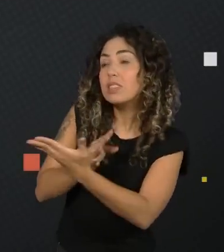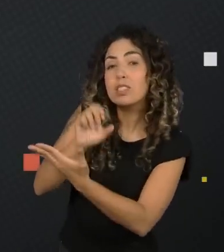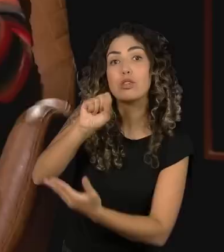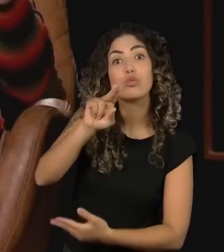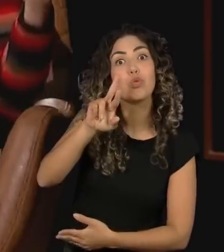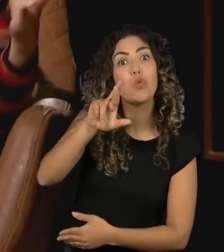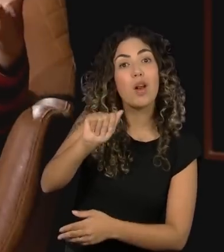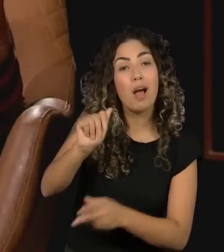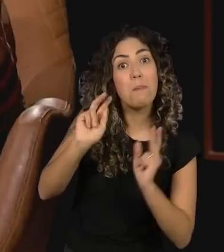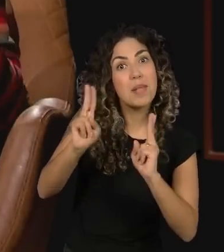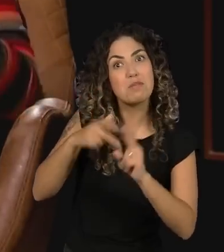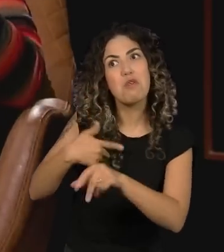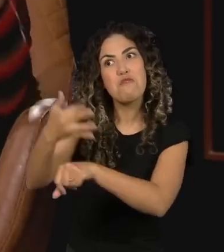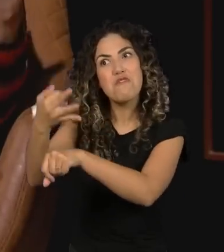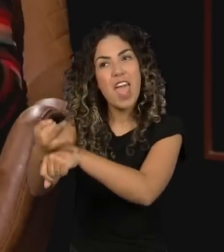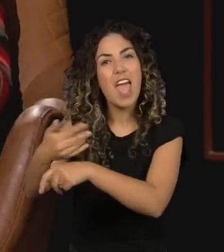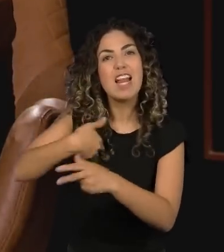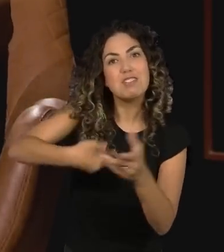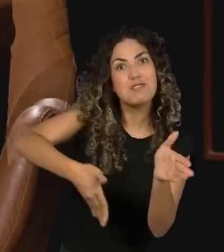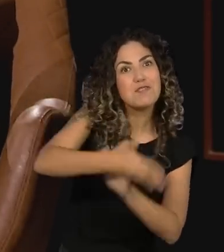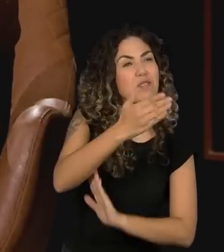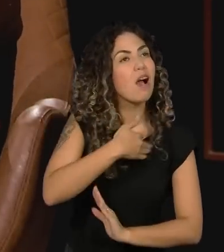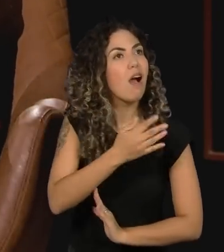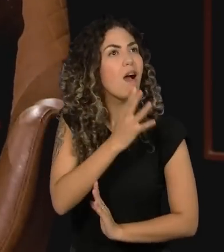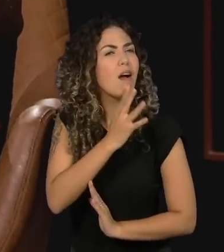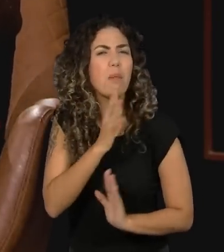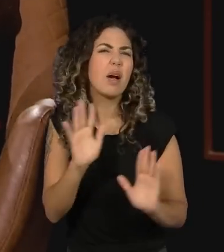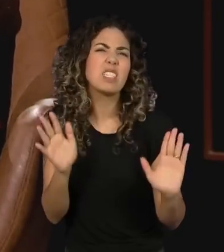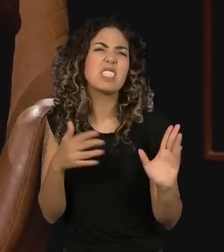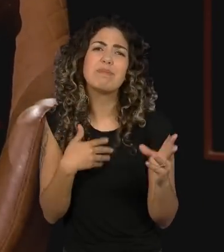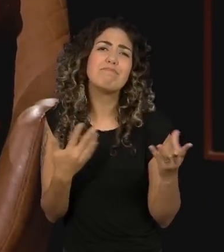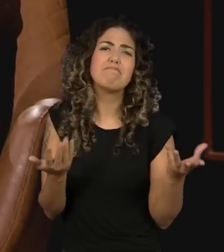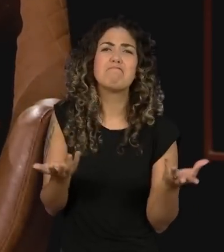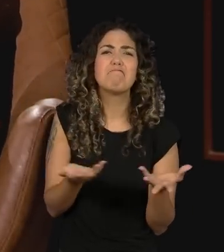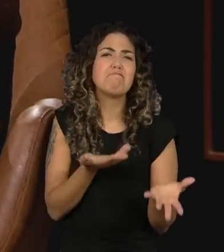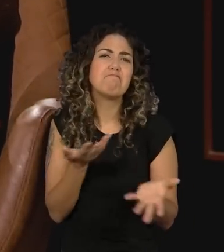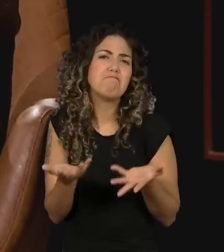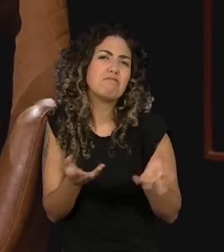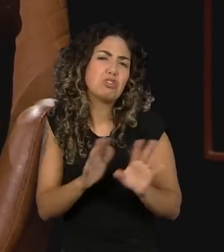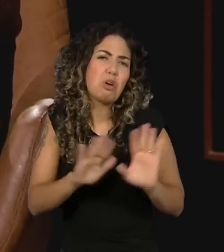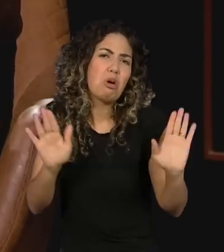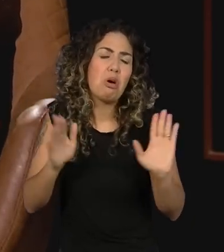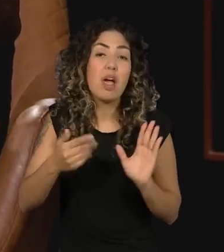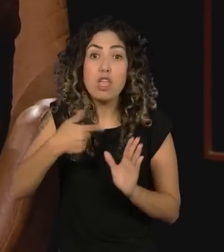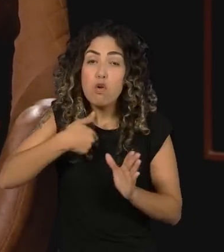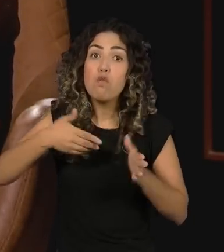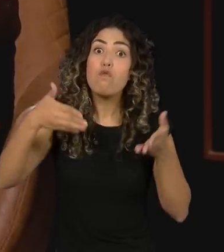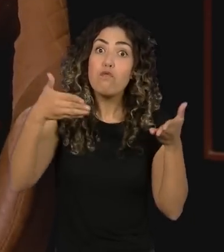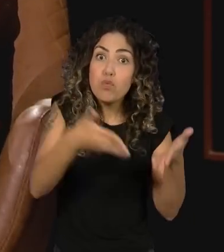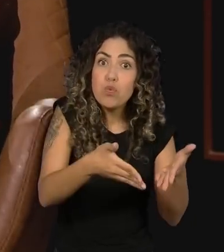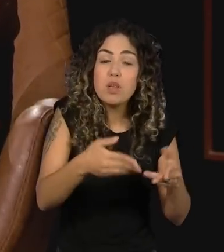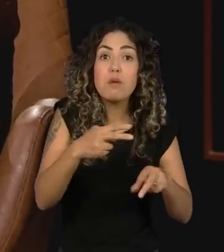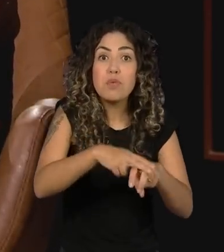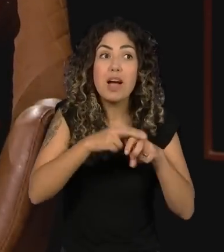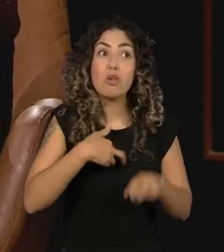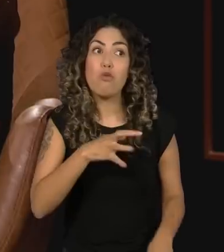mas, sabe, eu fui, vou te dizer, porque eu gostava dele.